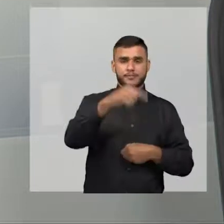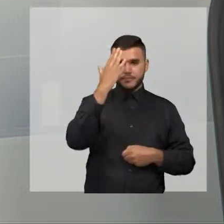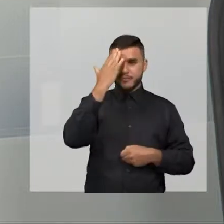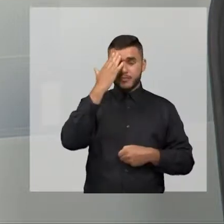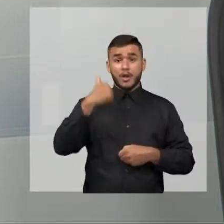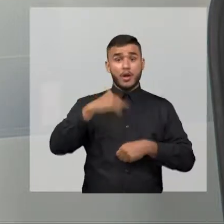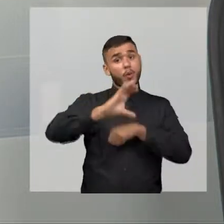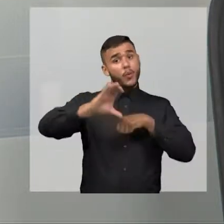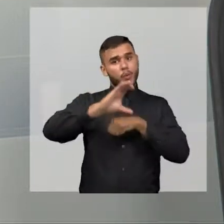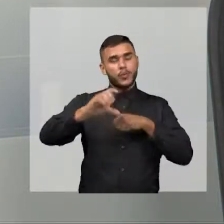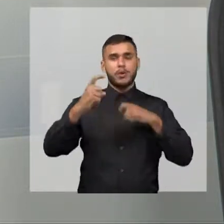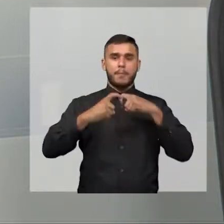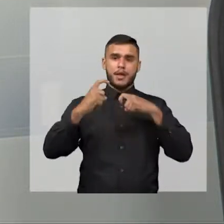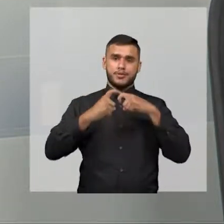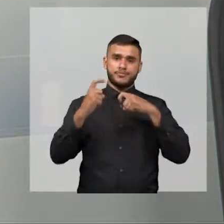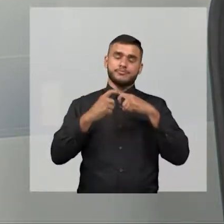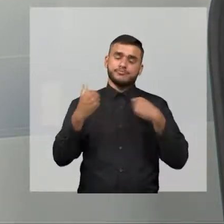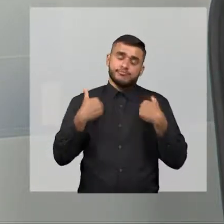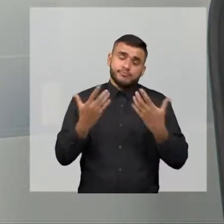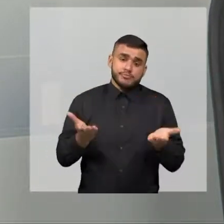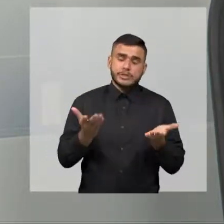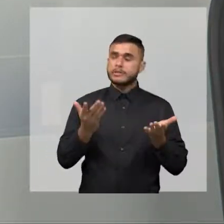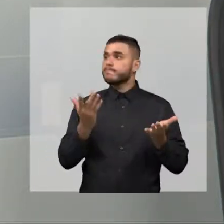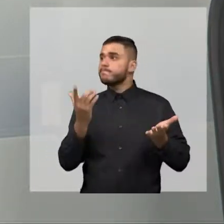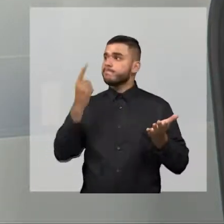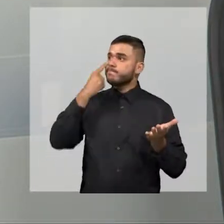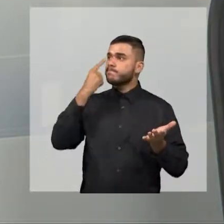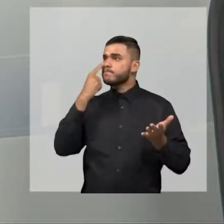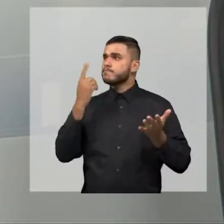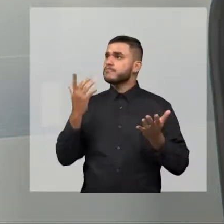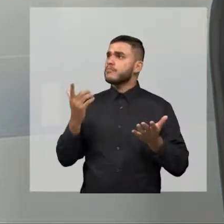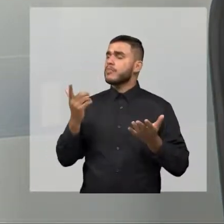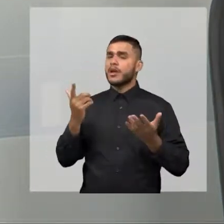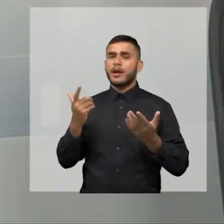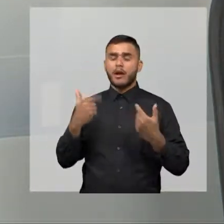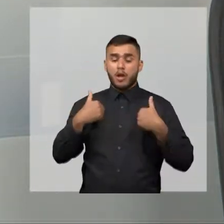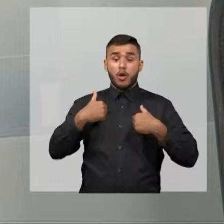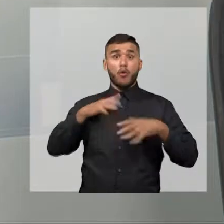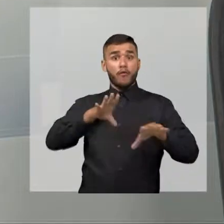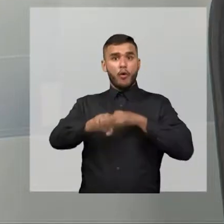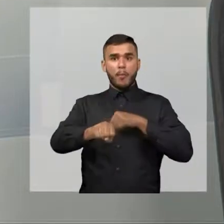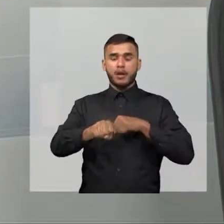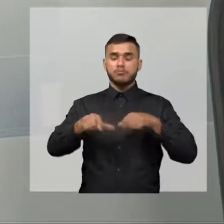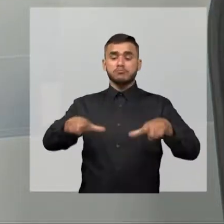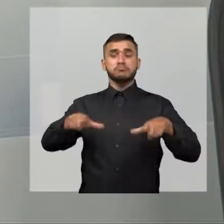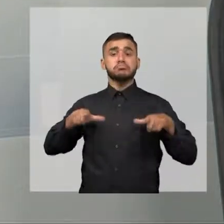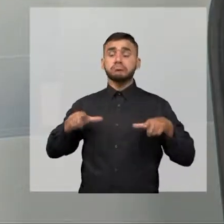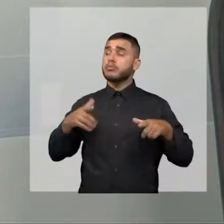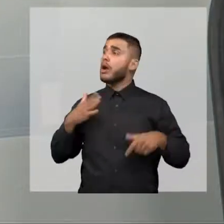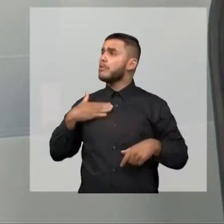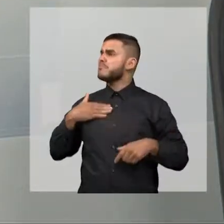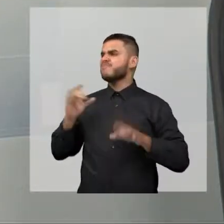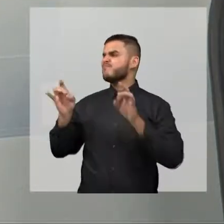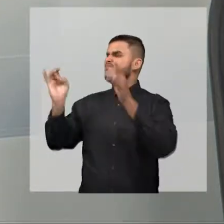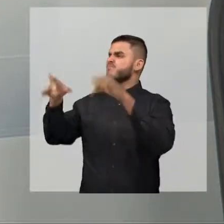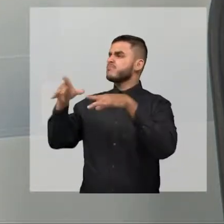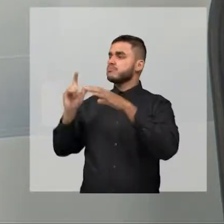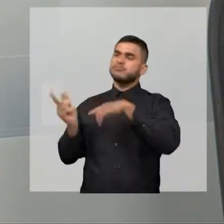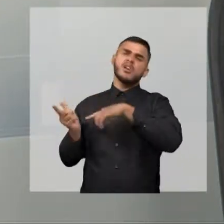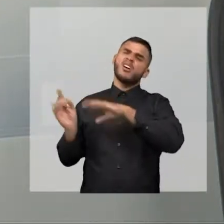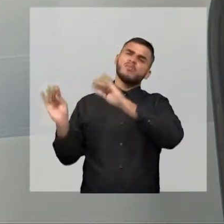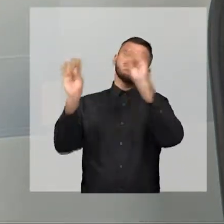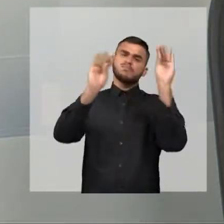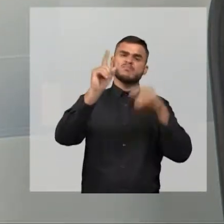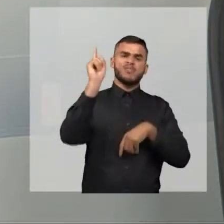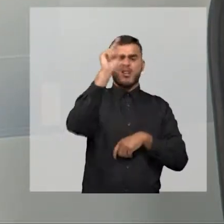de medicina nos dá essa possibilidade, tem sempre uma carência, né? Então, eu dizia para o pessoal da clínica onde eu trabalhava, olha, eu vou